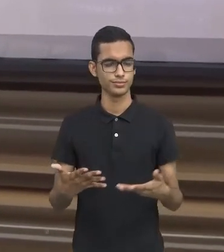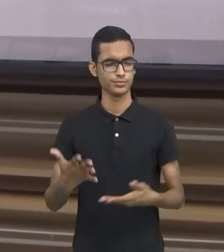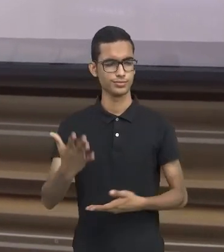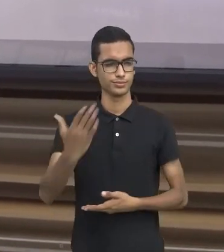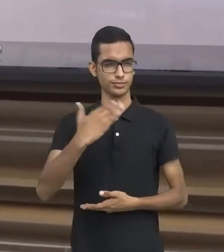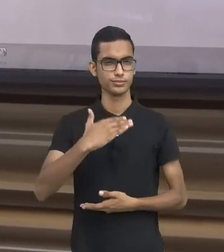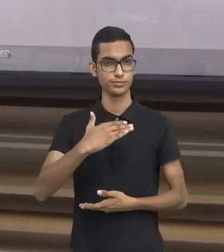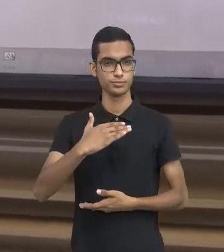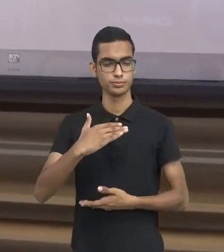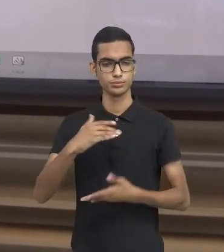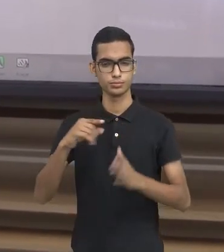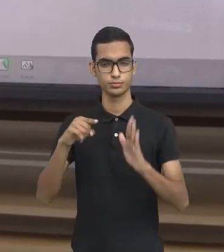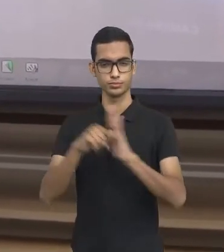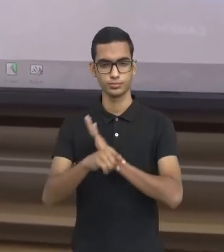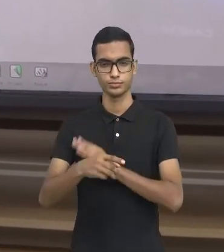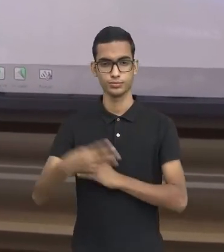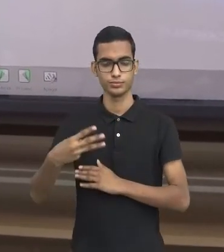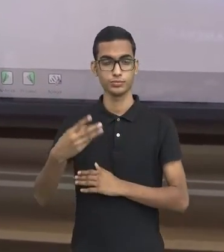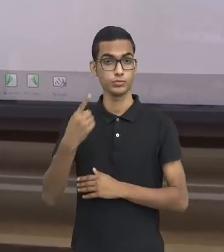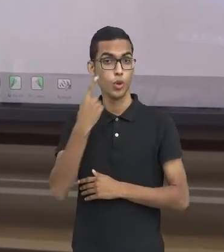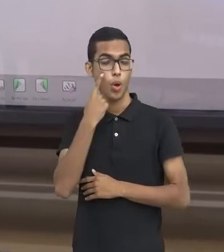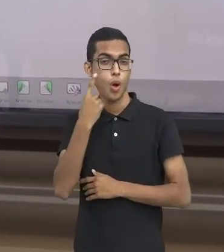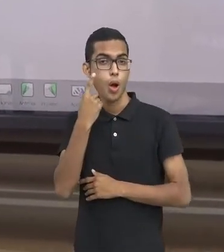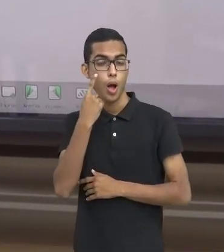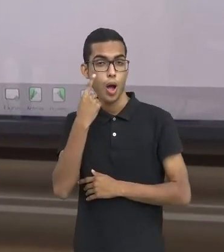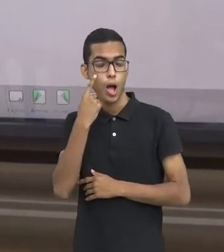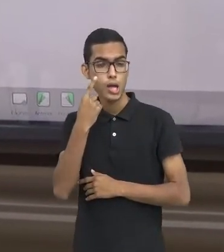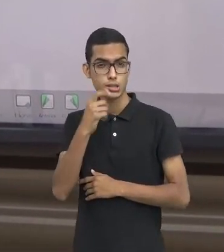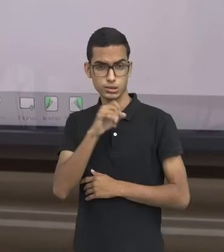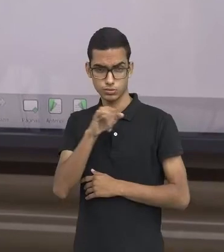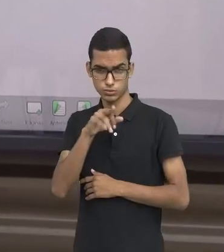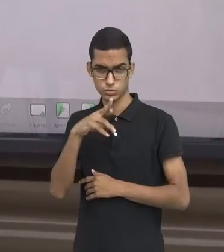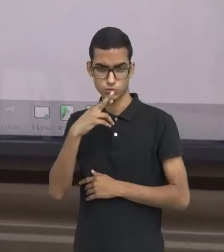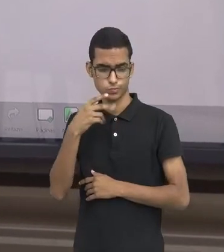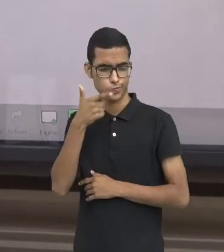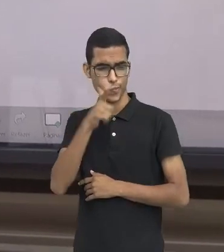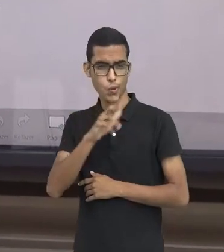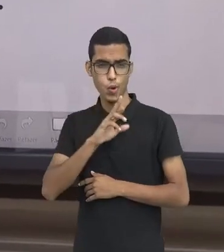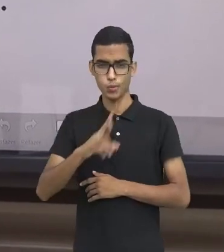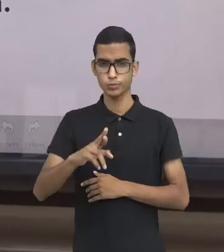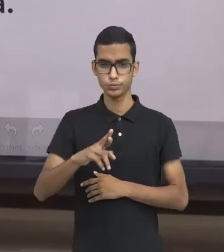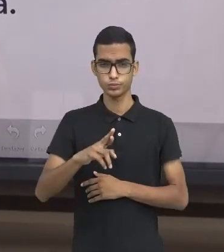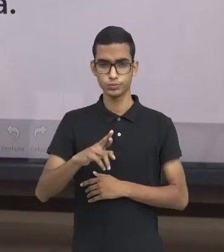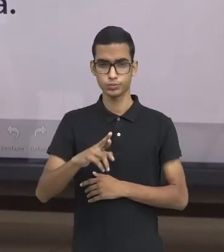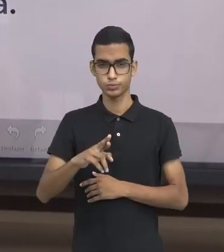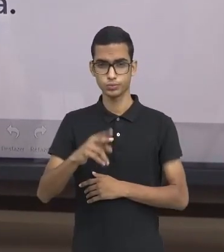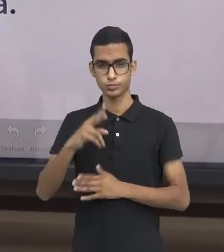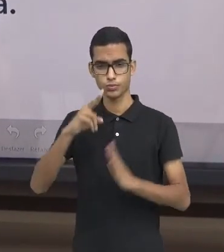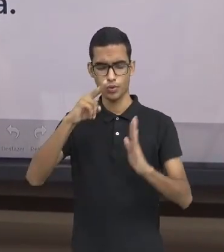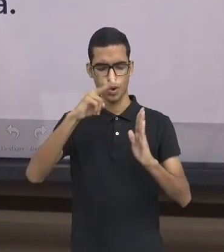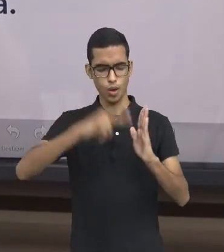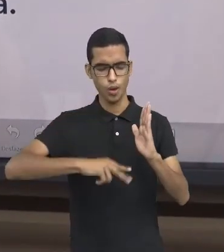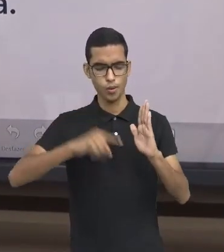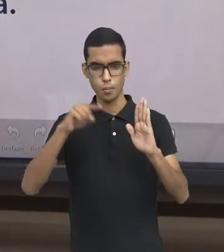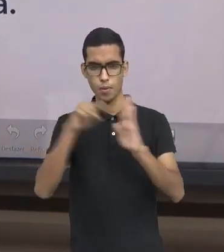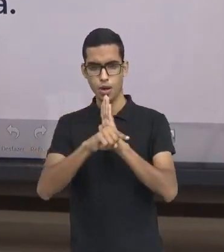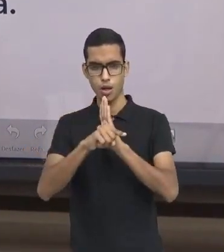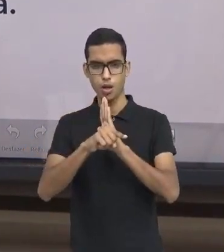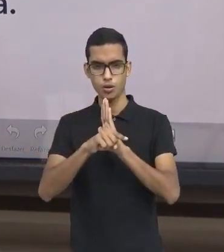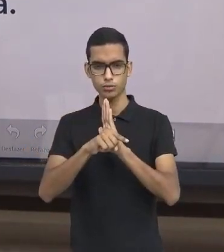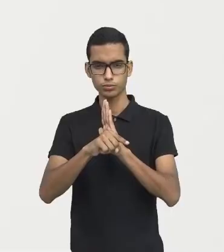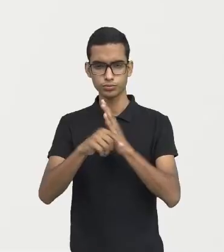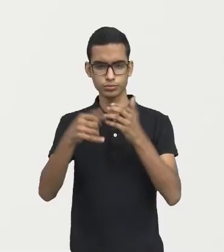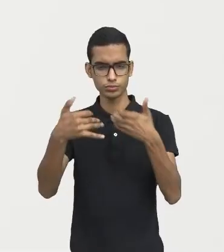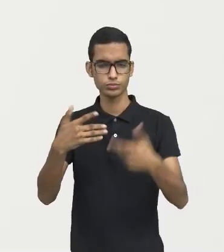vamos lá, vamos para a nossa questão, vamos ver aí se você conseguiu acertar, vamos ler a nossa questão e ver o que ela diz e os